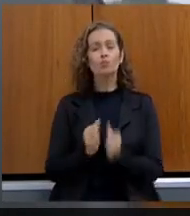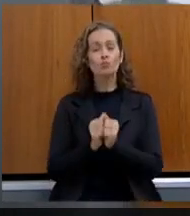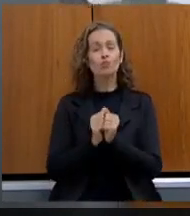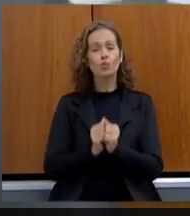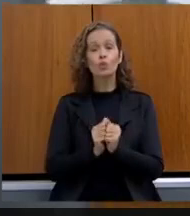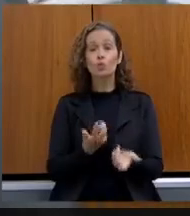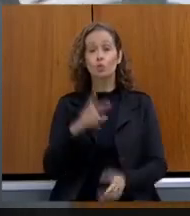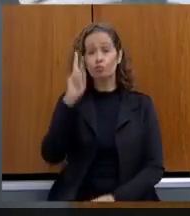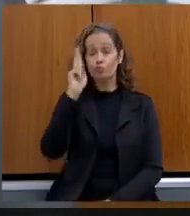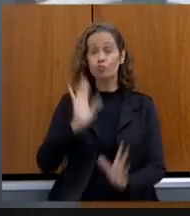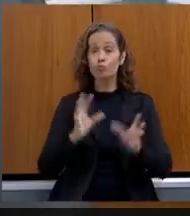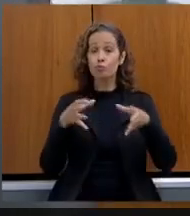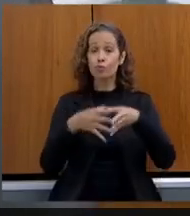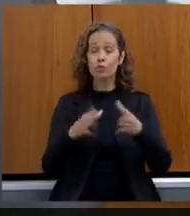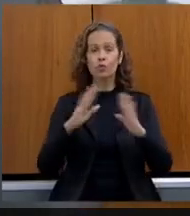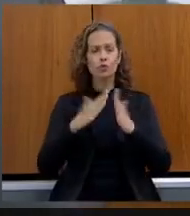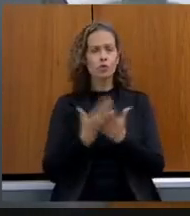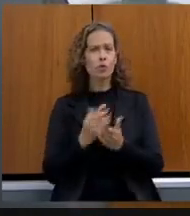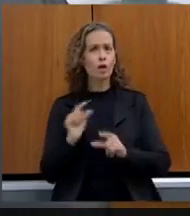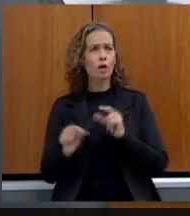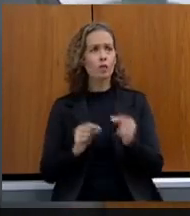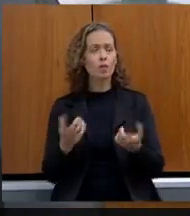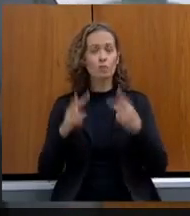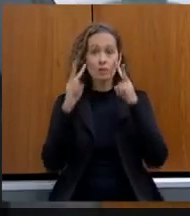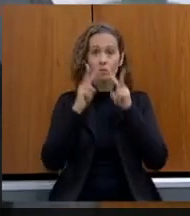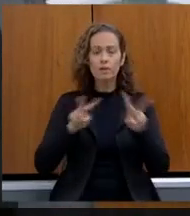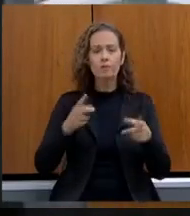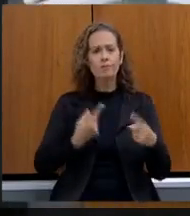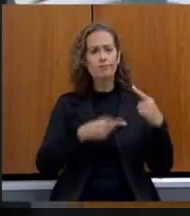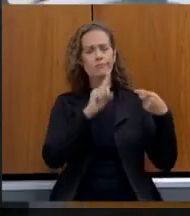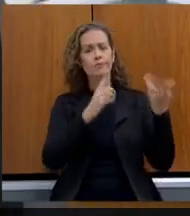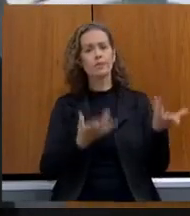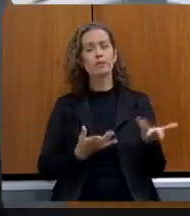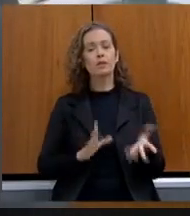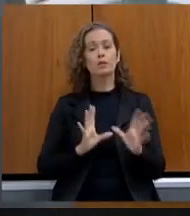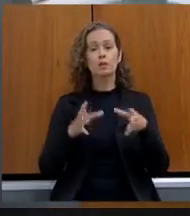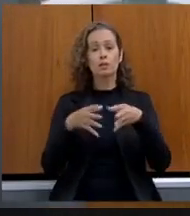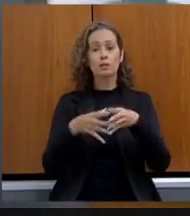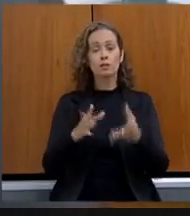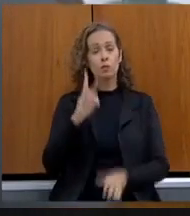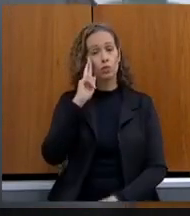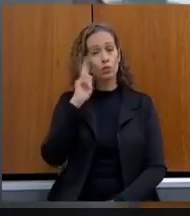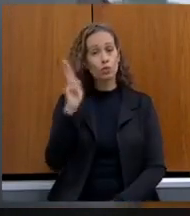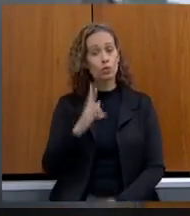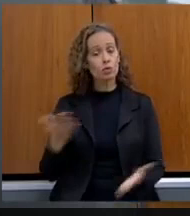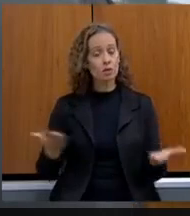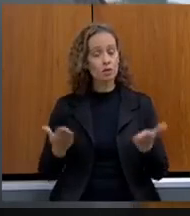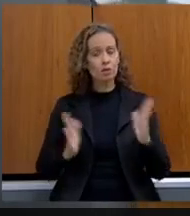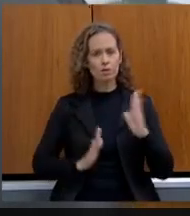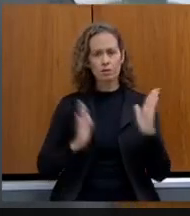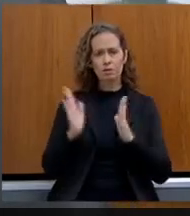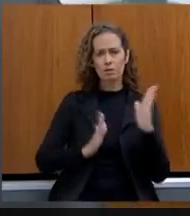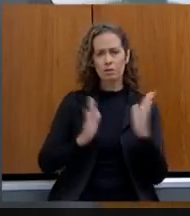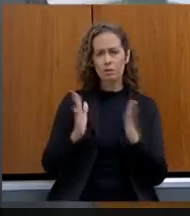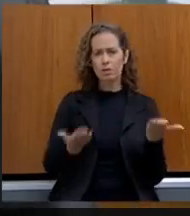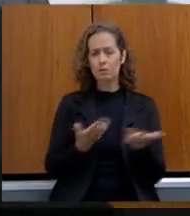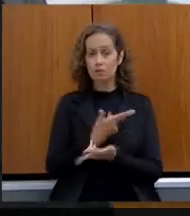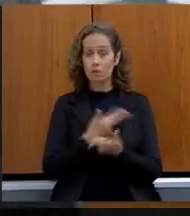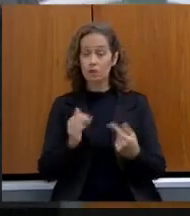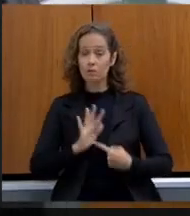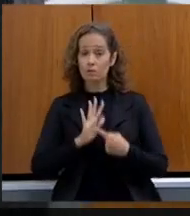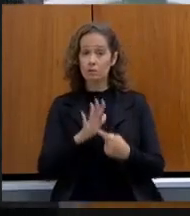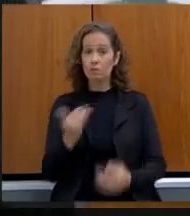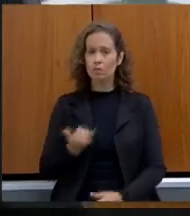escola é uma visão da transformação né deputada serys eu acho o diretor Disse vem no momento agora algo que a gente trouxe que foi muito importante